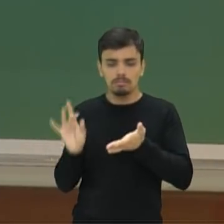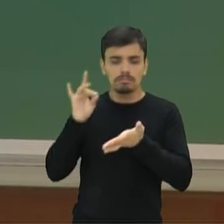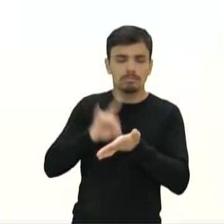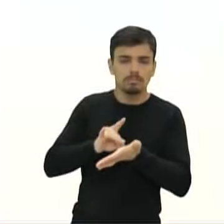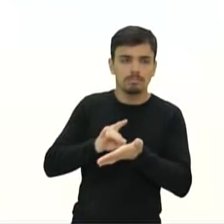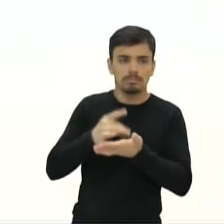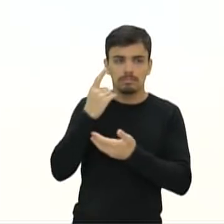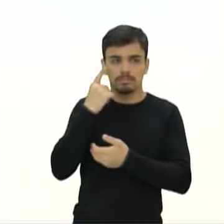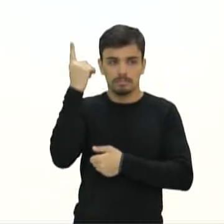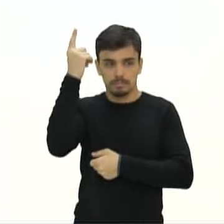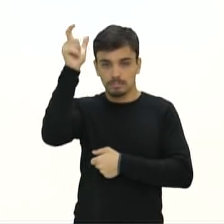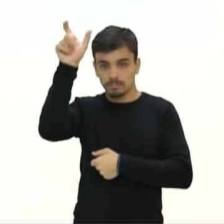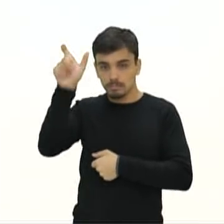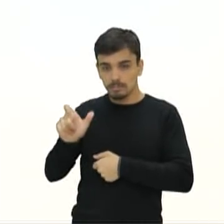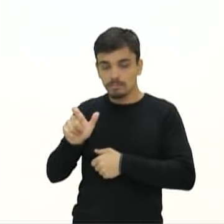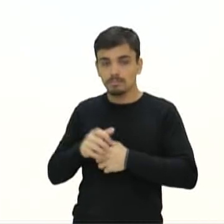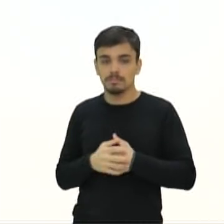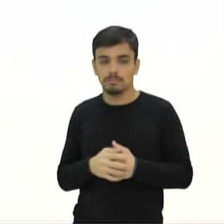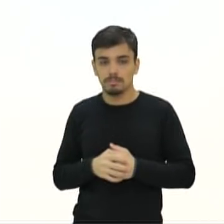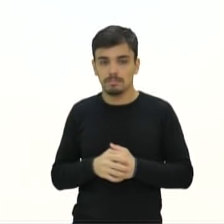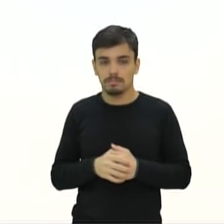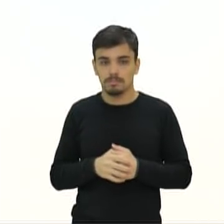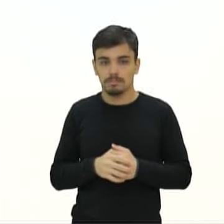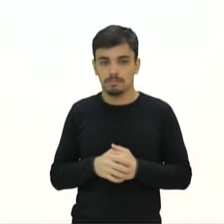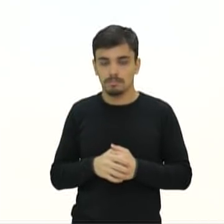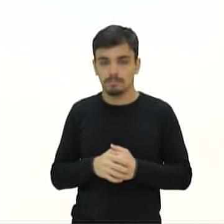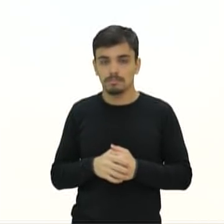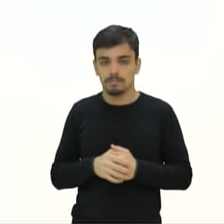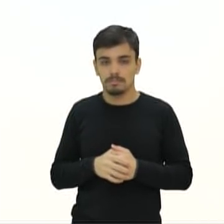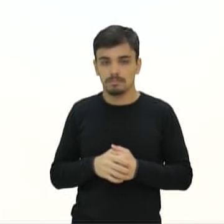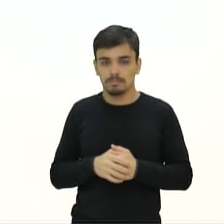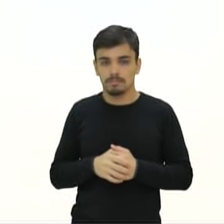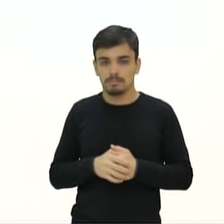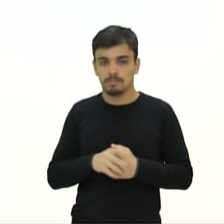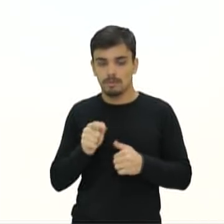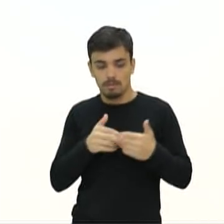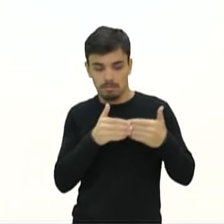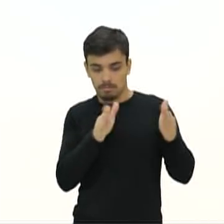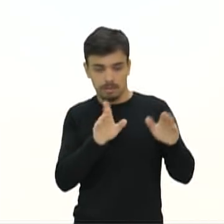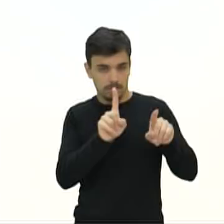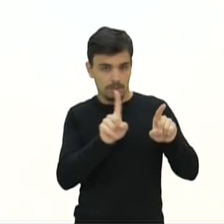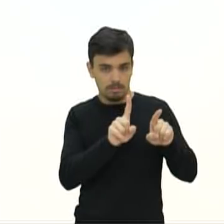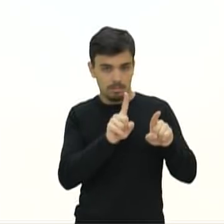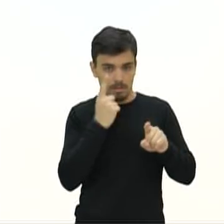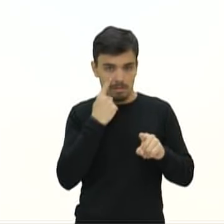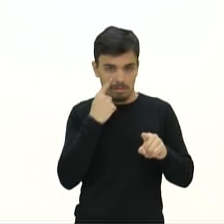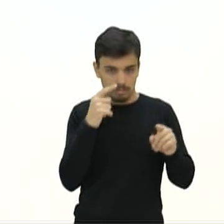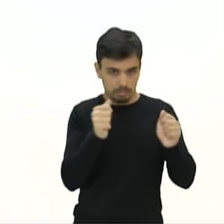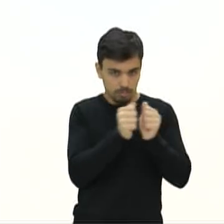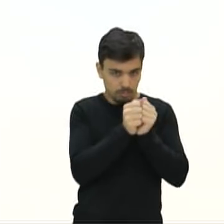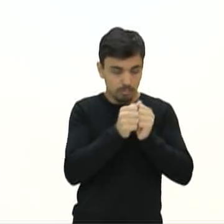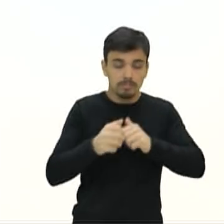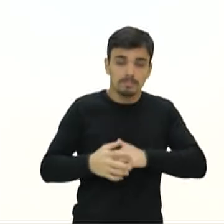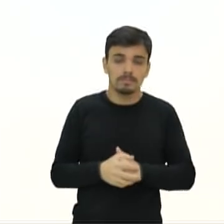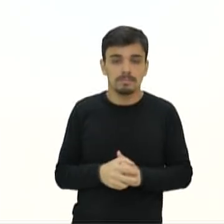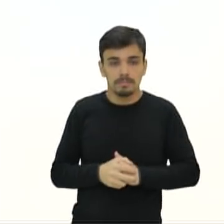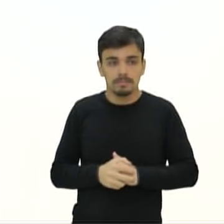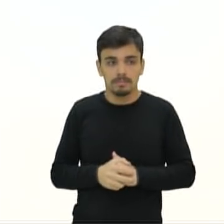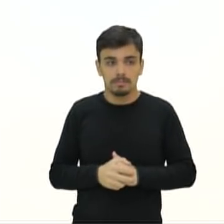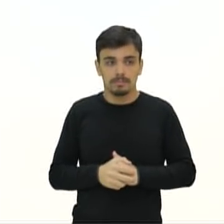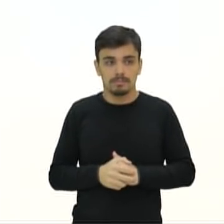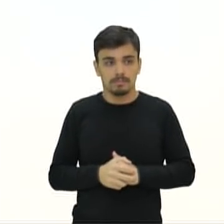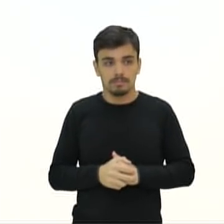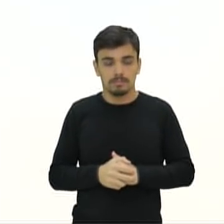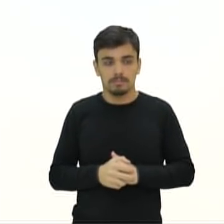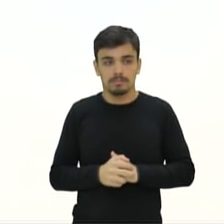I was, you were, fechado, não é aberto, não fica where, de lugar, com H. He, o